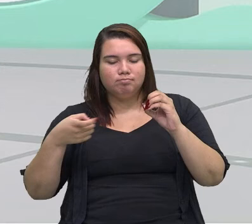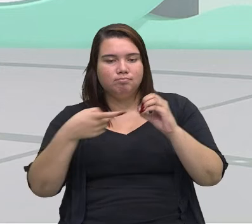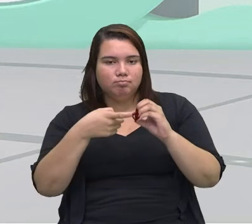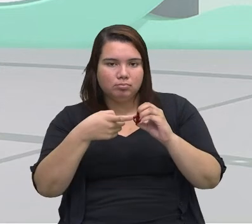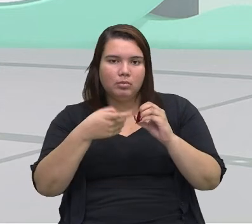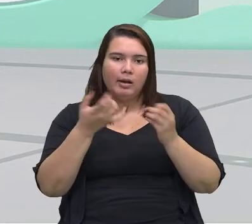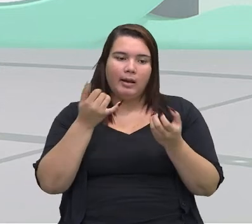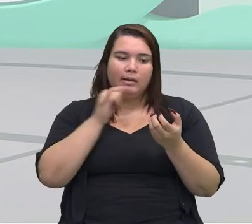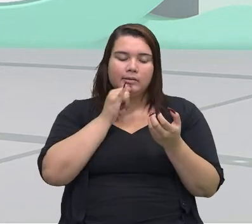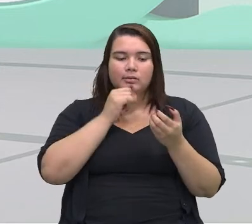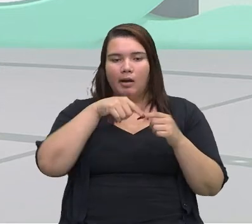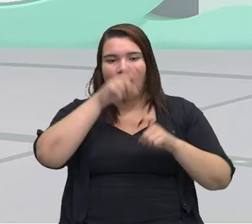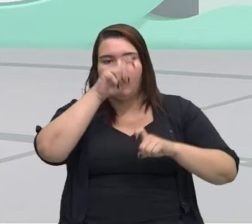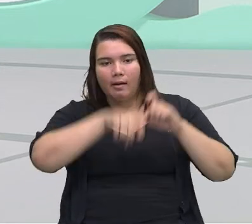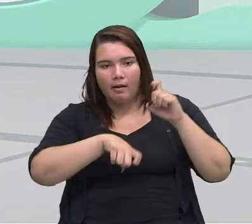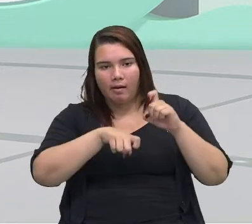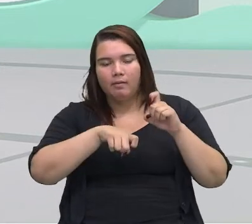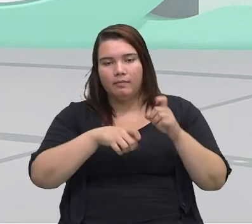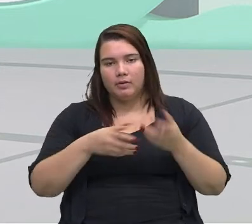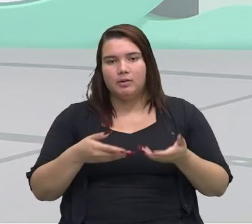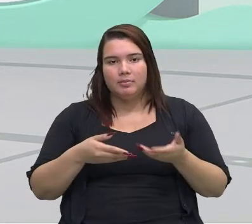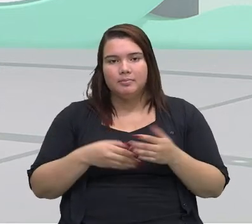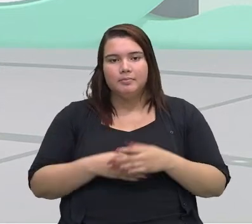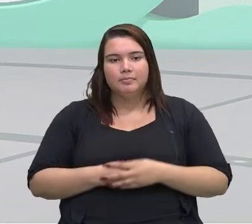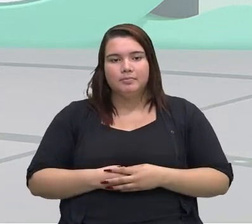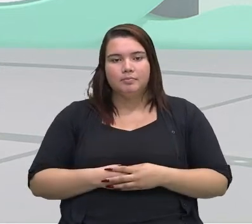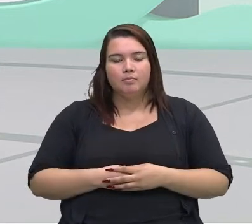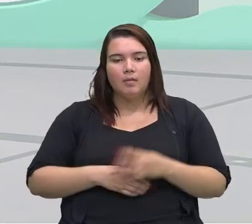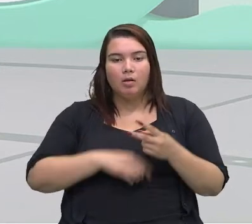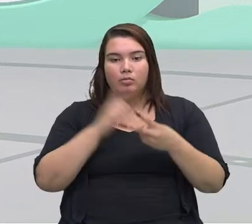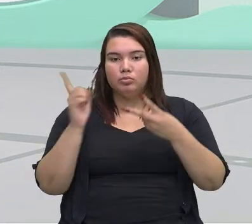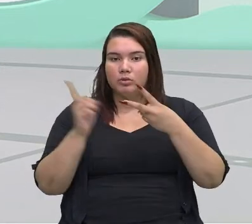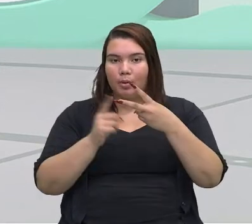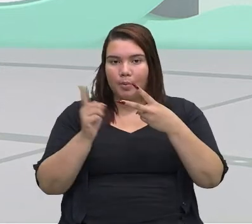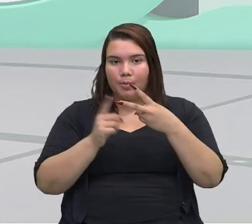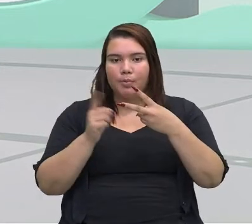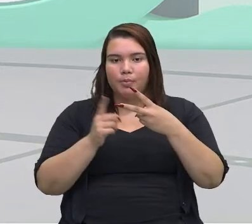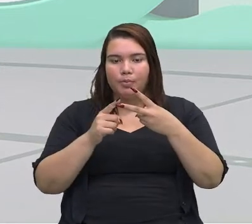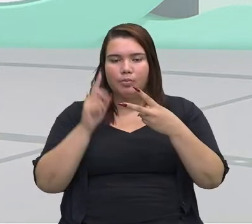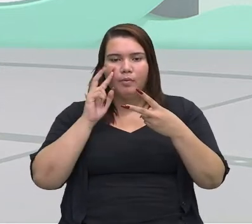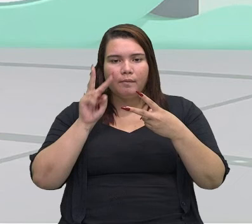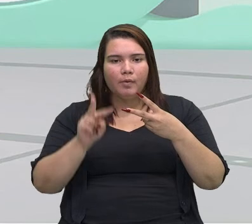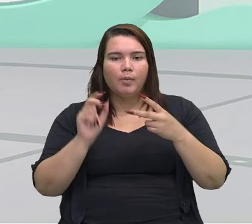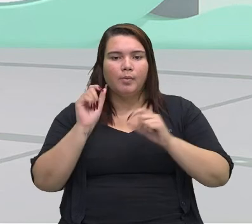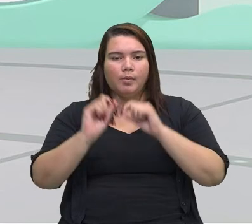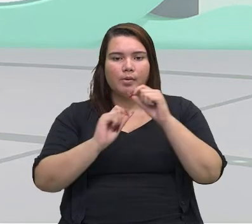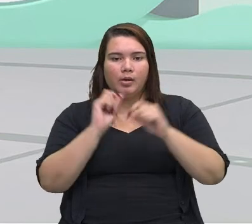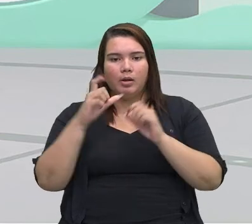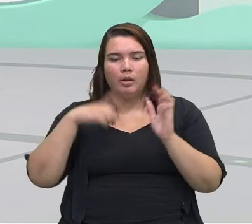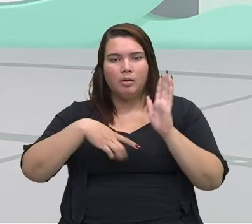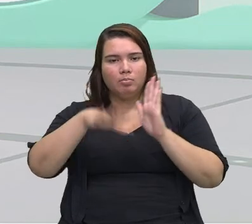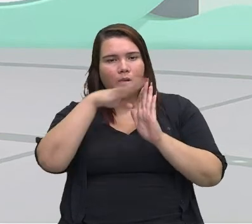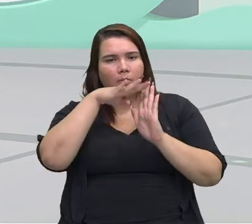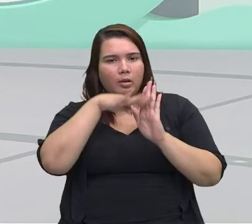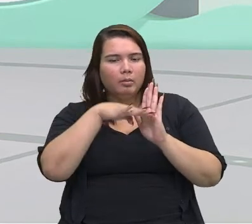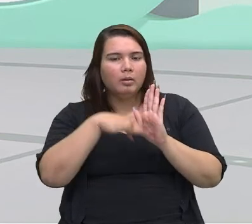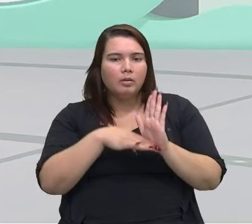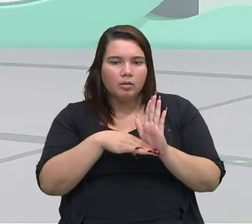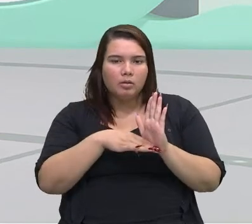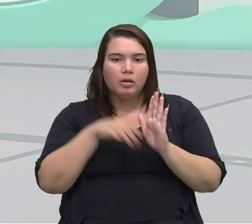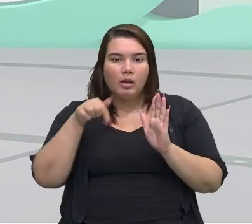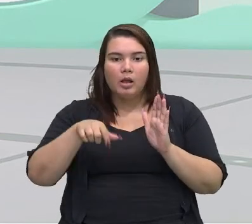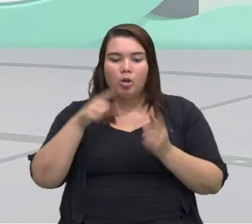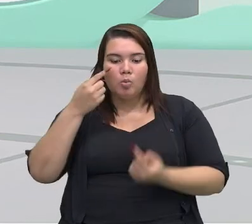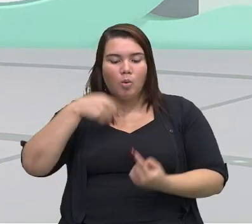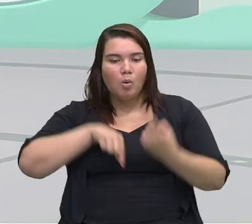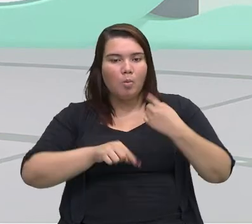uma fecundação e uma posterior gravidez. O outro método que nós observamos foi o método hormonal, ou os métodos